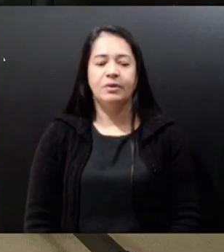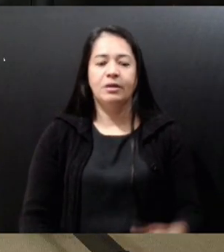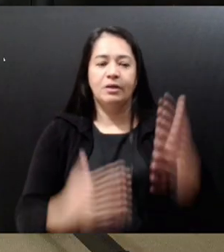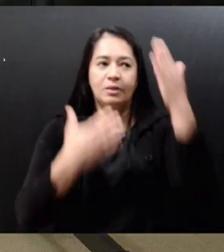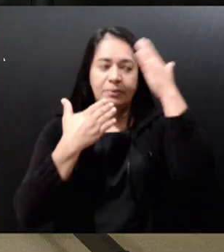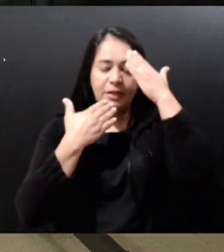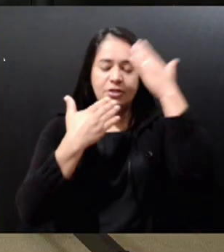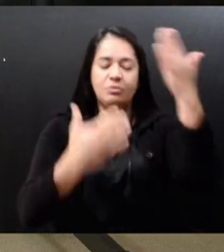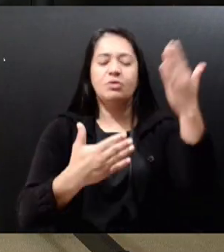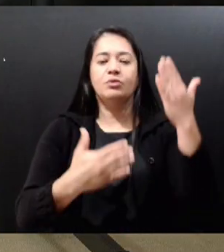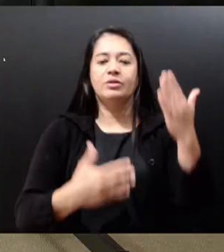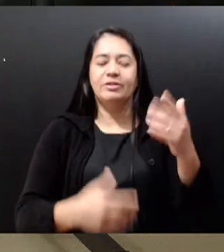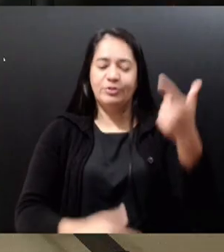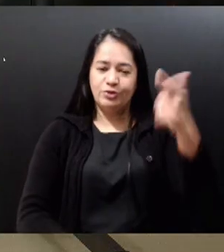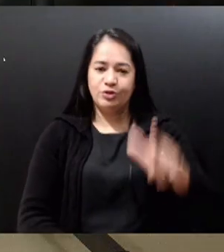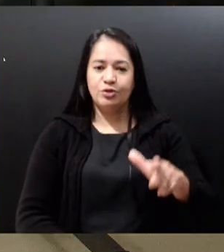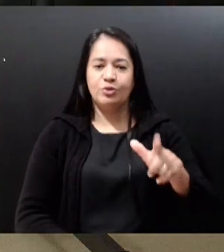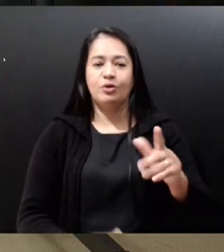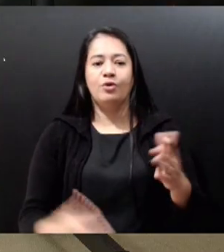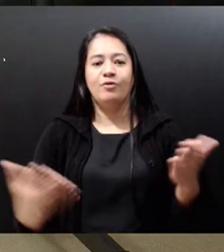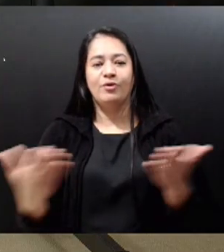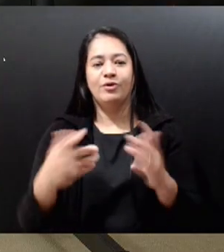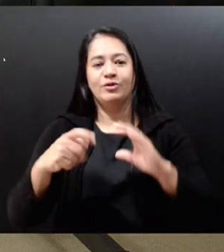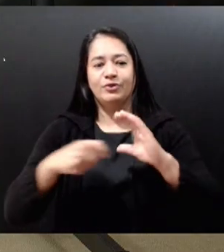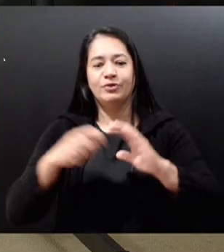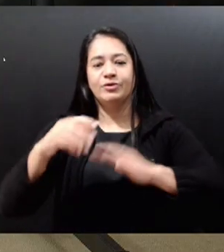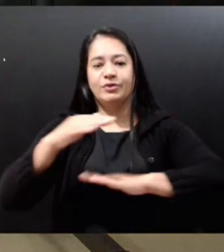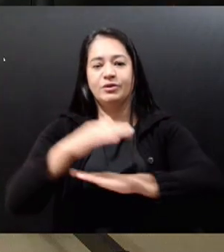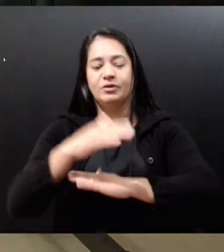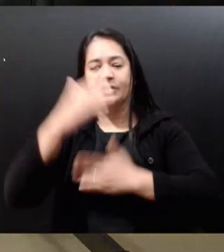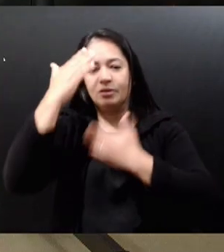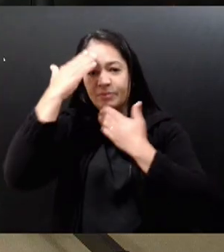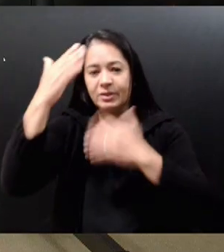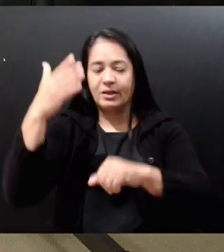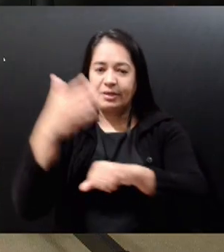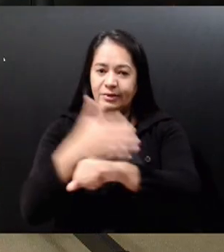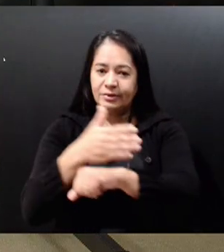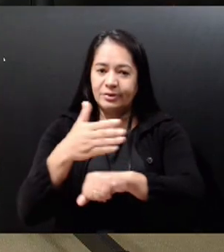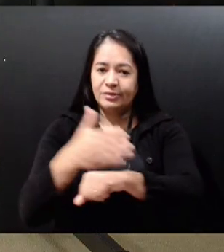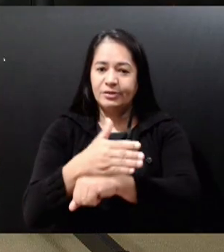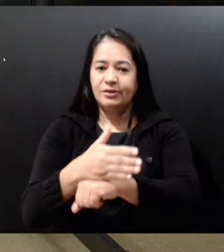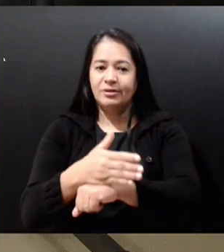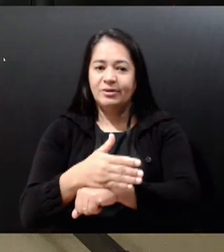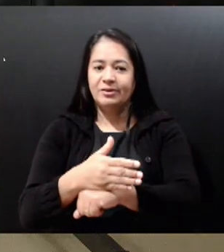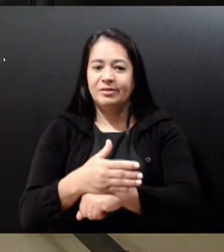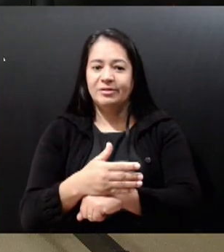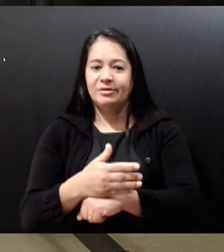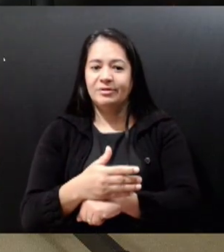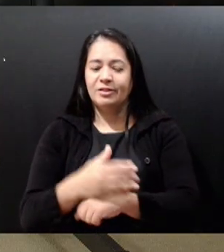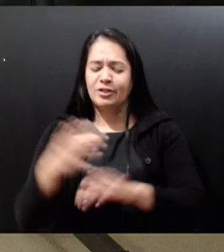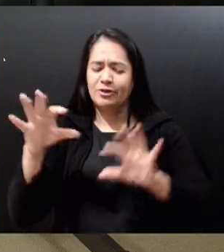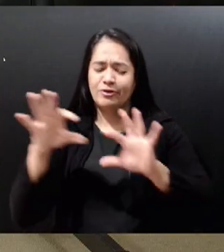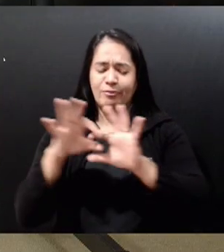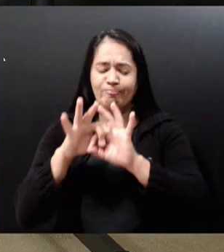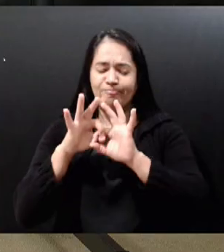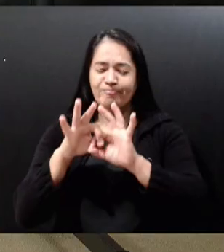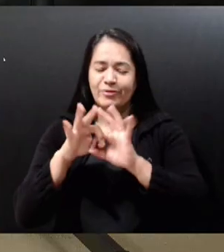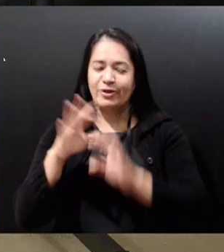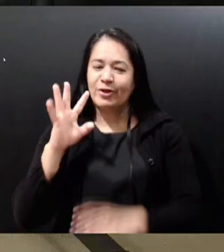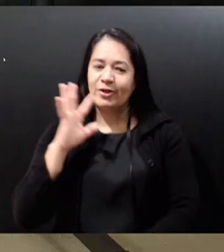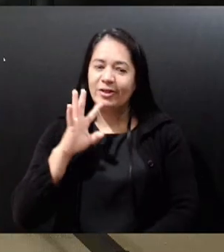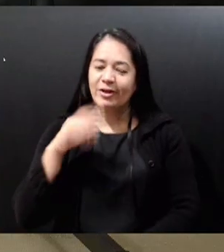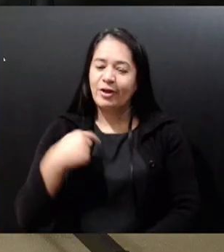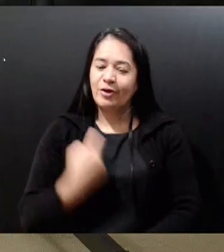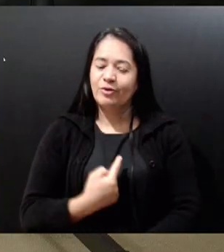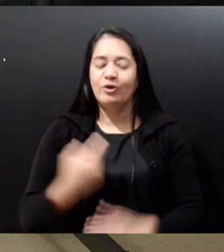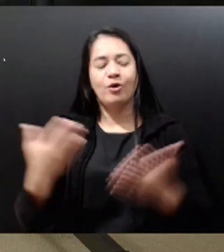a gente aqui no Estúdio Câmara. Obrigada pela sua participação. Que conexão legal que a gente fez aqui hoje.